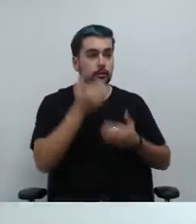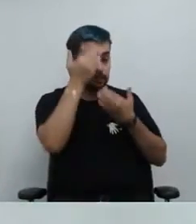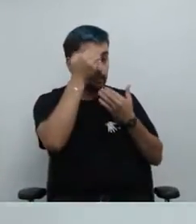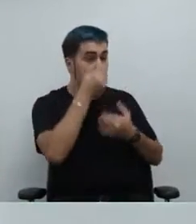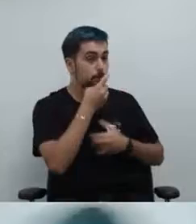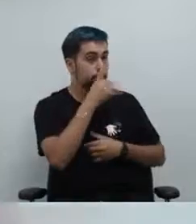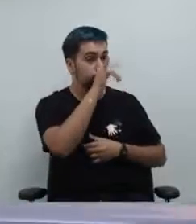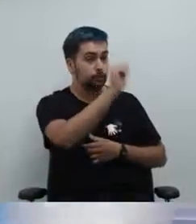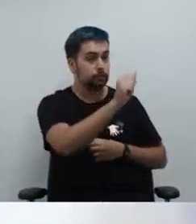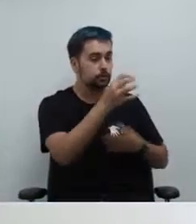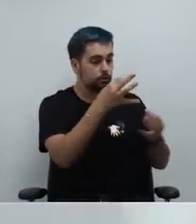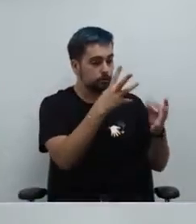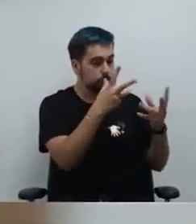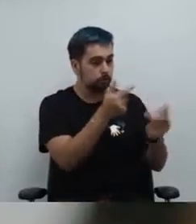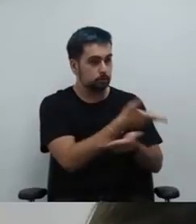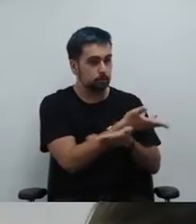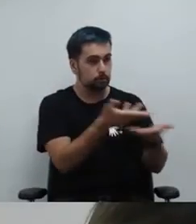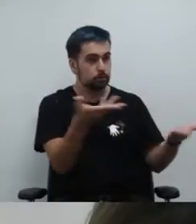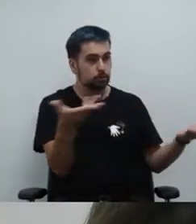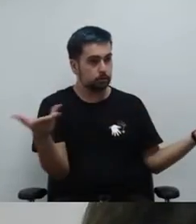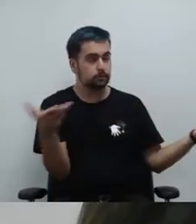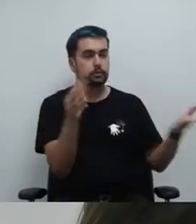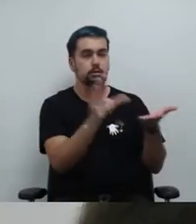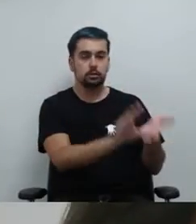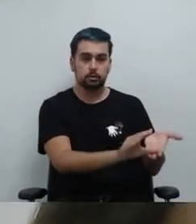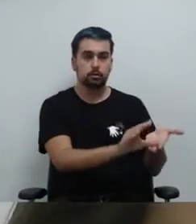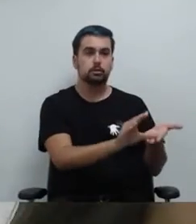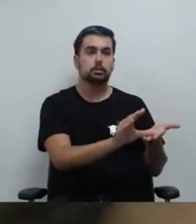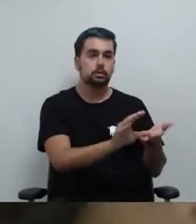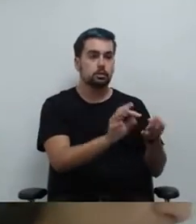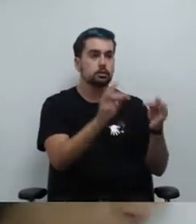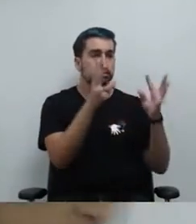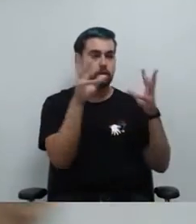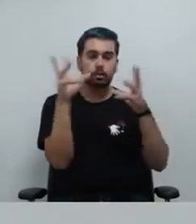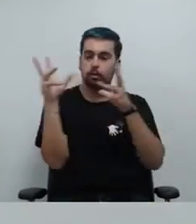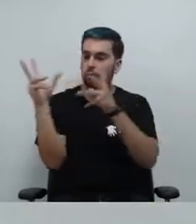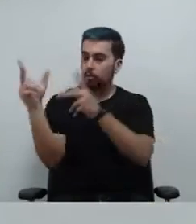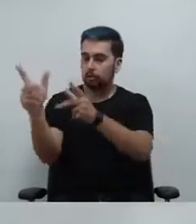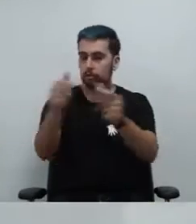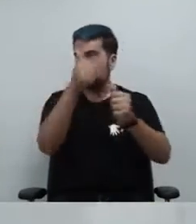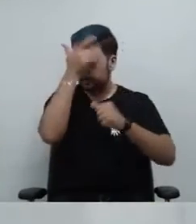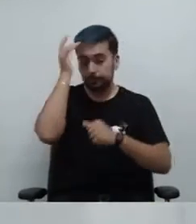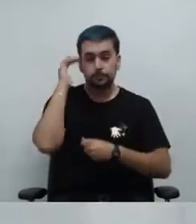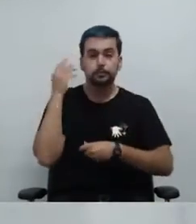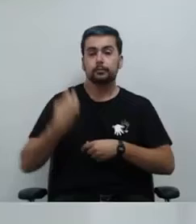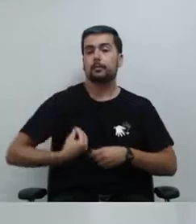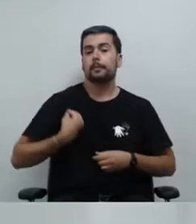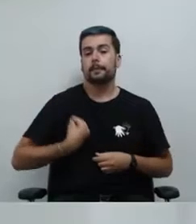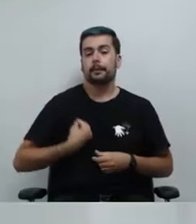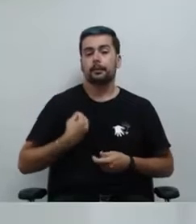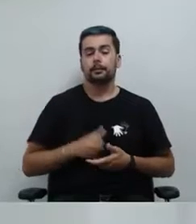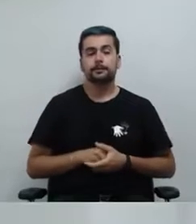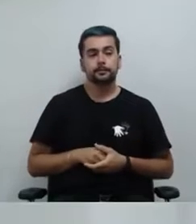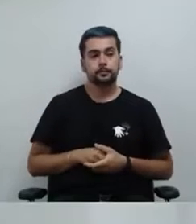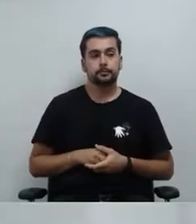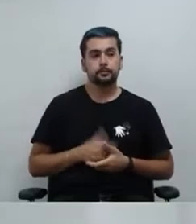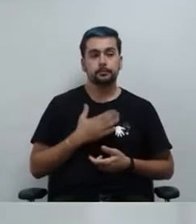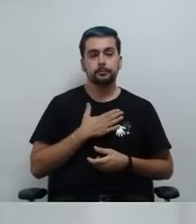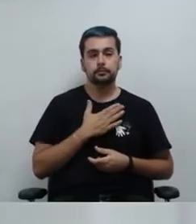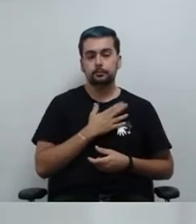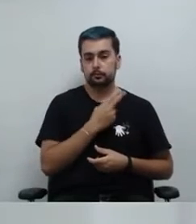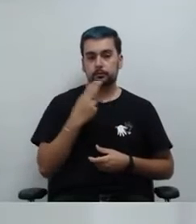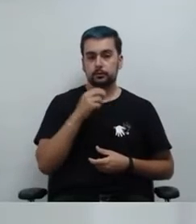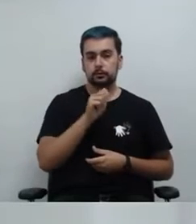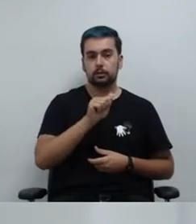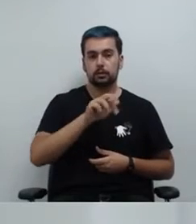dia às ilustríssimas e ilustríssimos conselheiras e conselheiros e a todas e todos os presentes. Meu nome é Caroline Austregésilo de